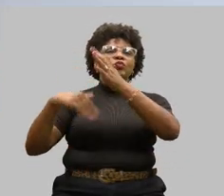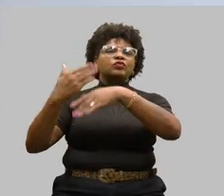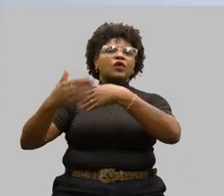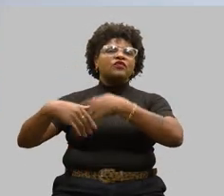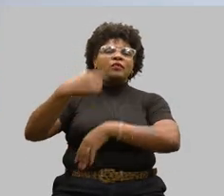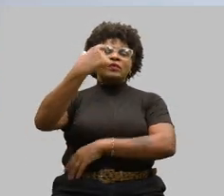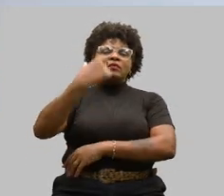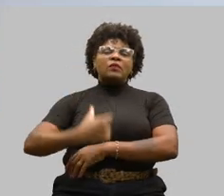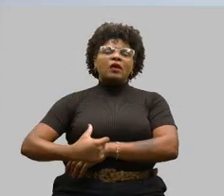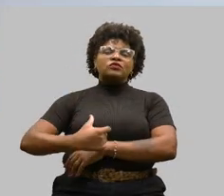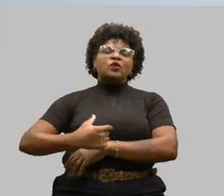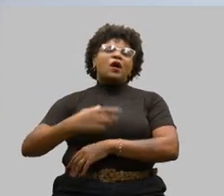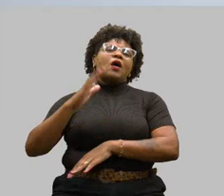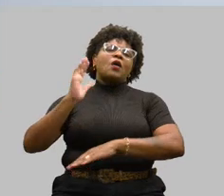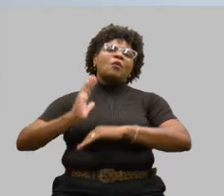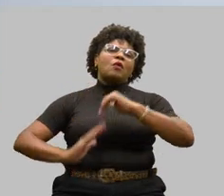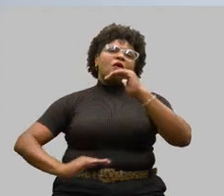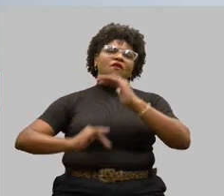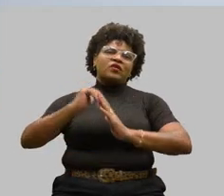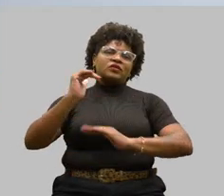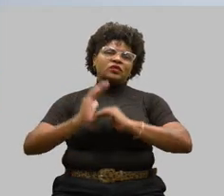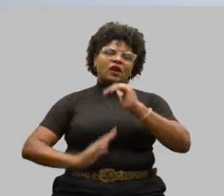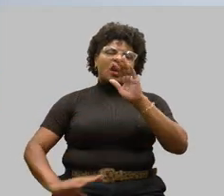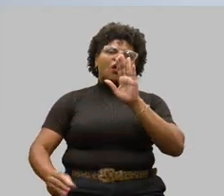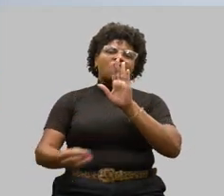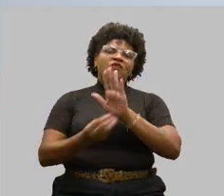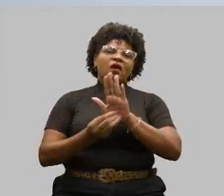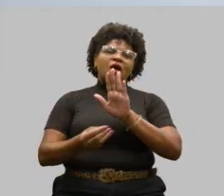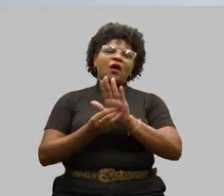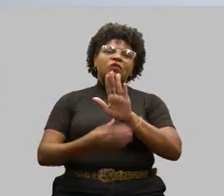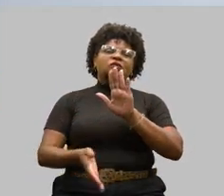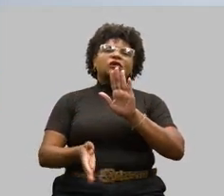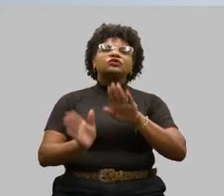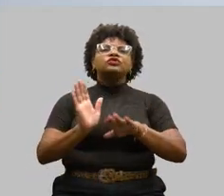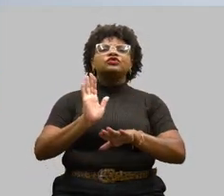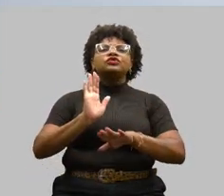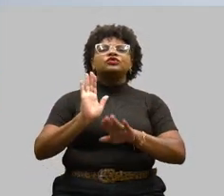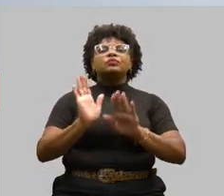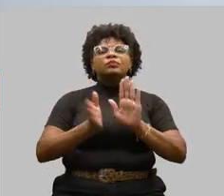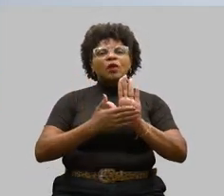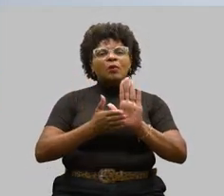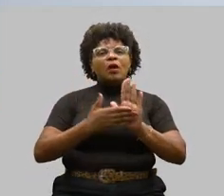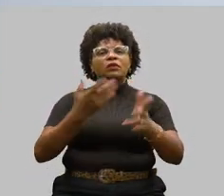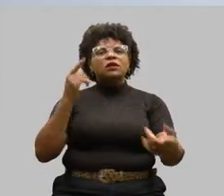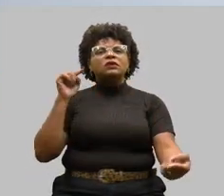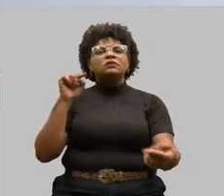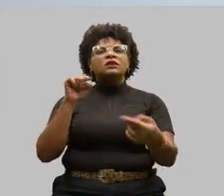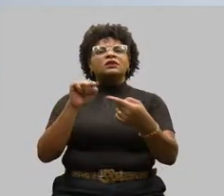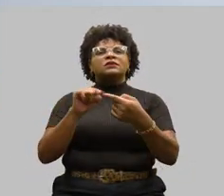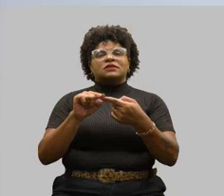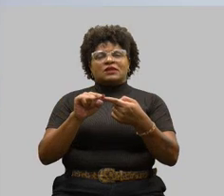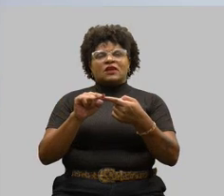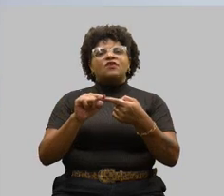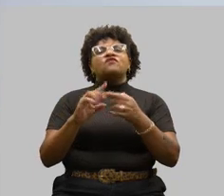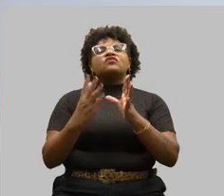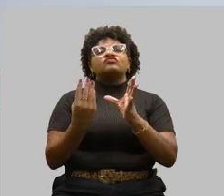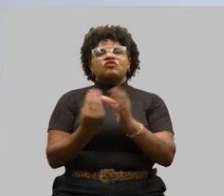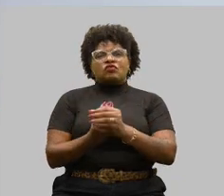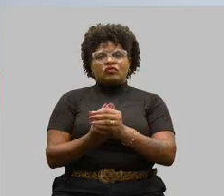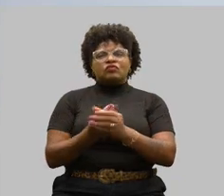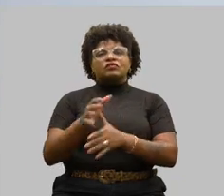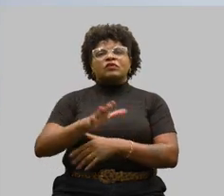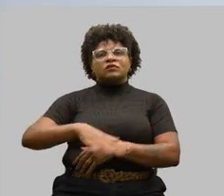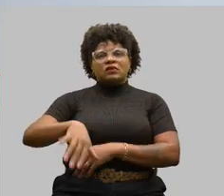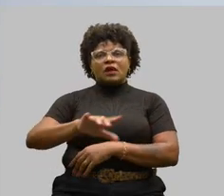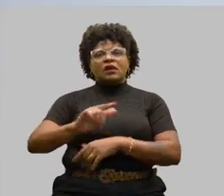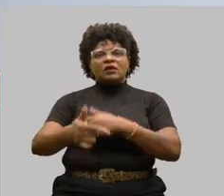falta de programas e capacitação específicos para inclusão no mercado de trabalho também